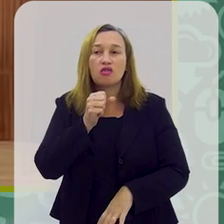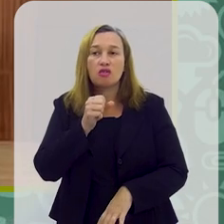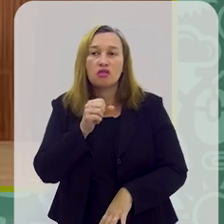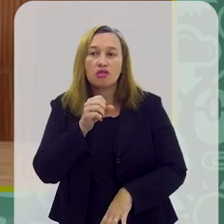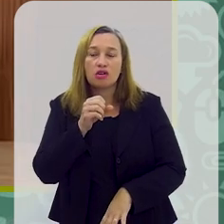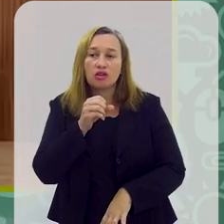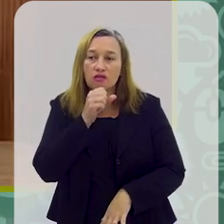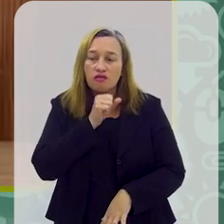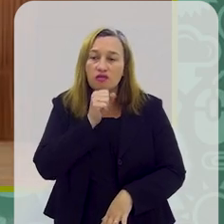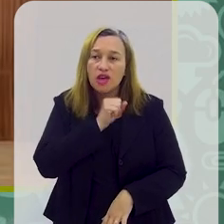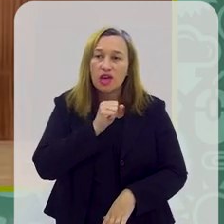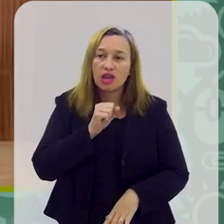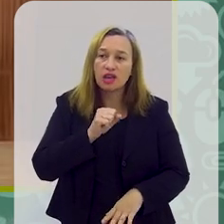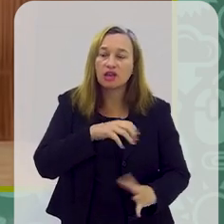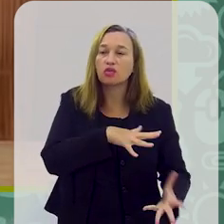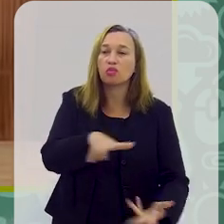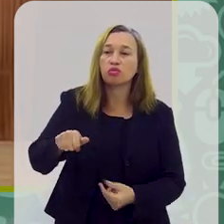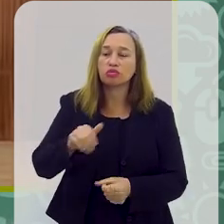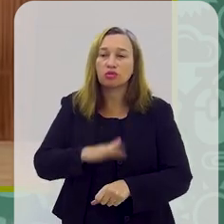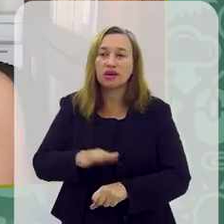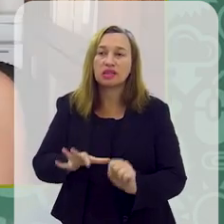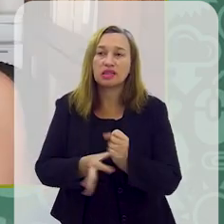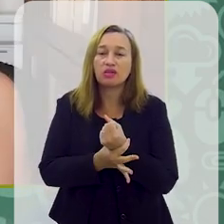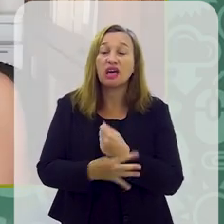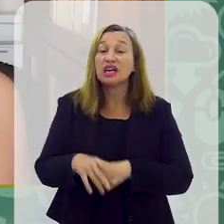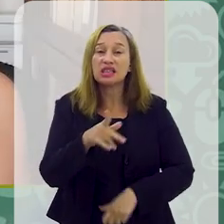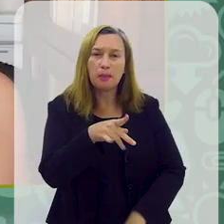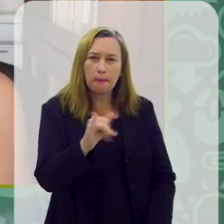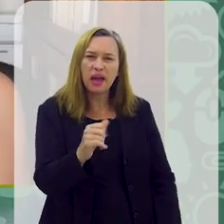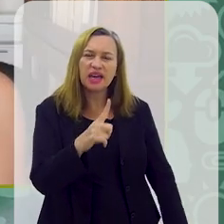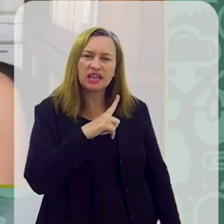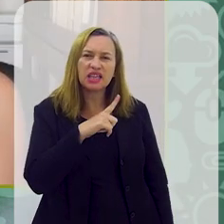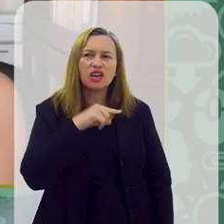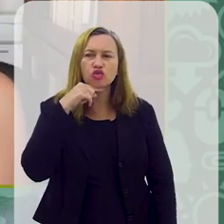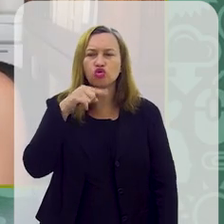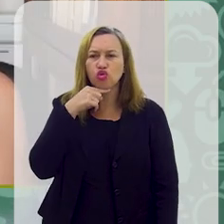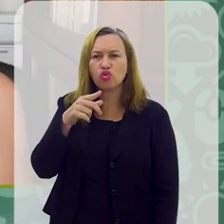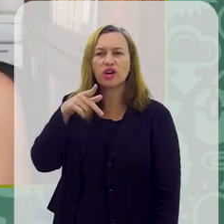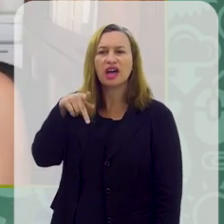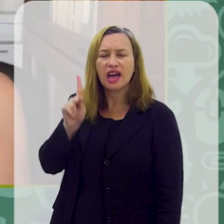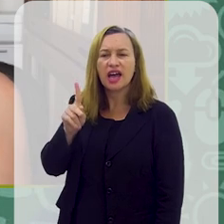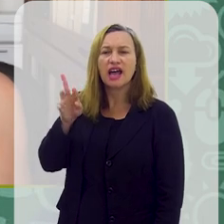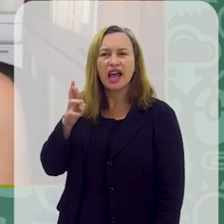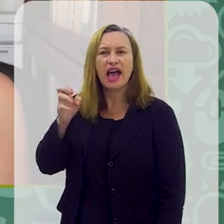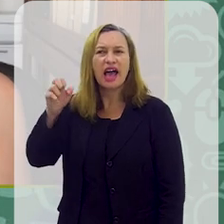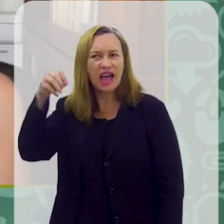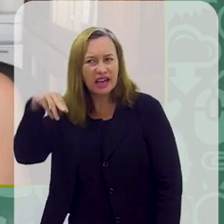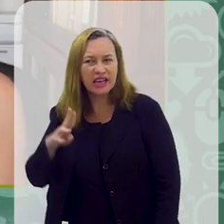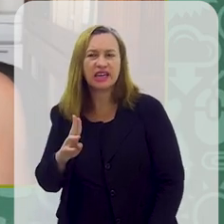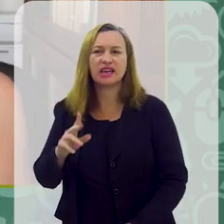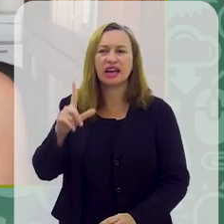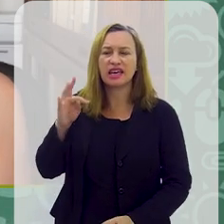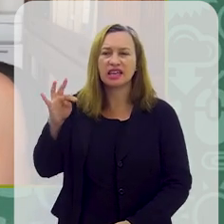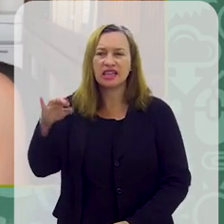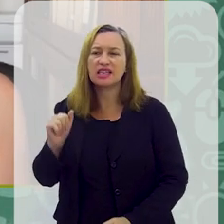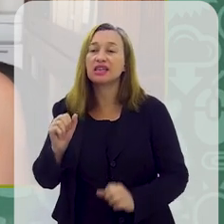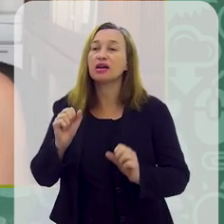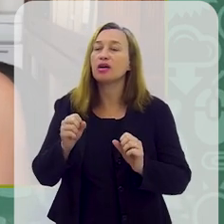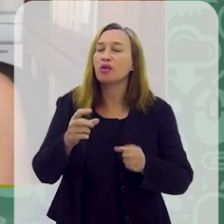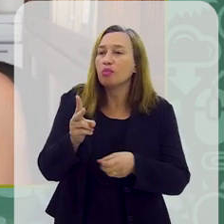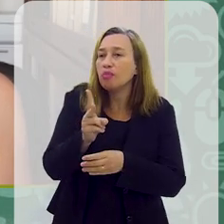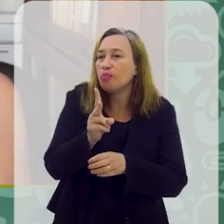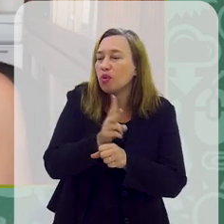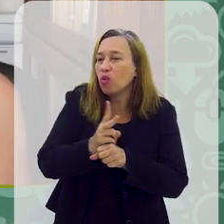quando mais velha, esses mundos com mais segurança. E que esses pais que tenham dúvidas, né, Karen e Letícia, busquem